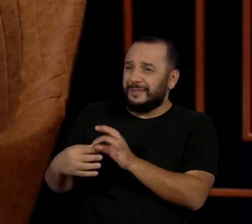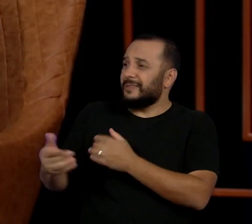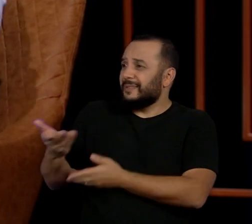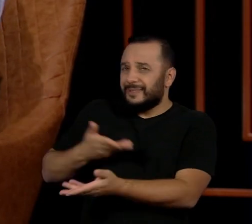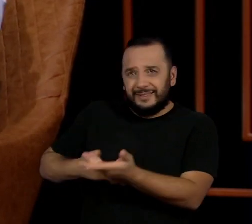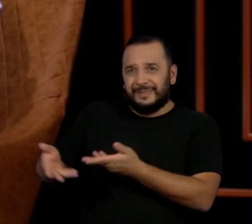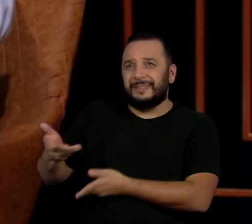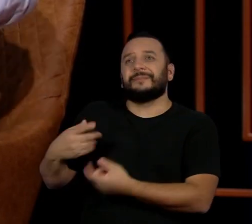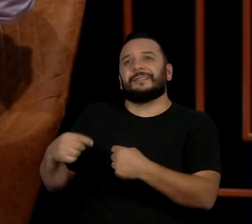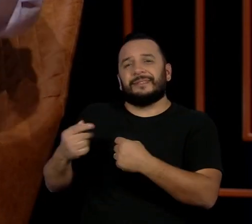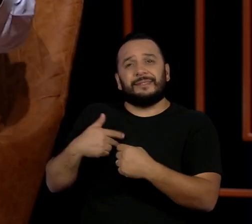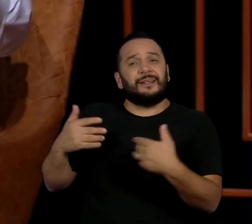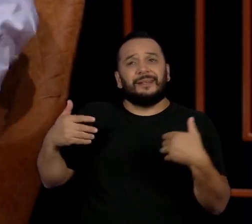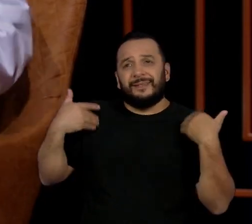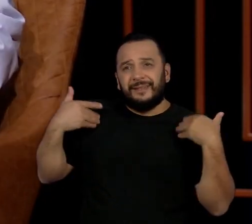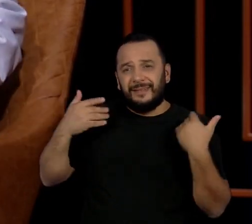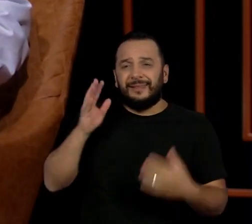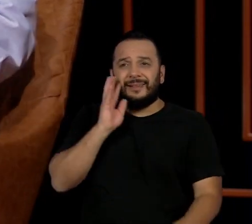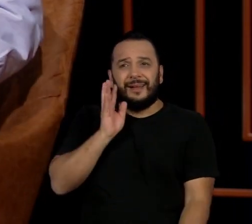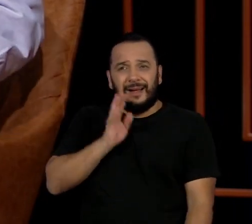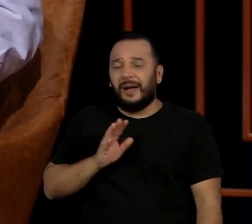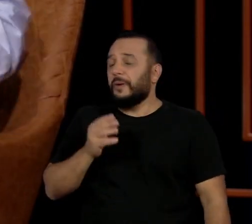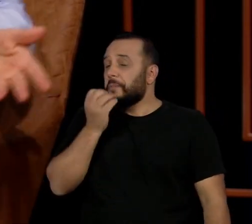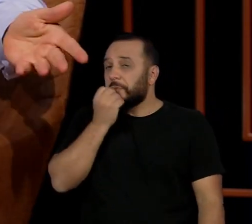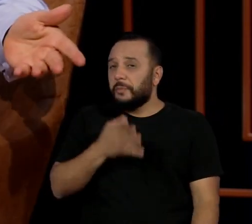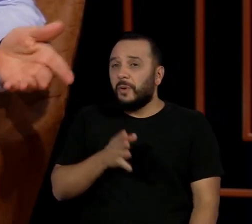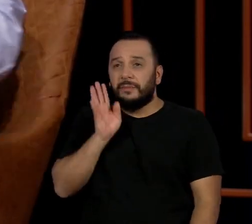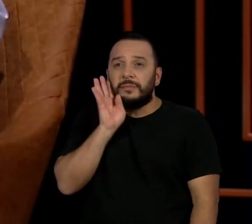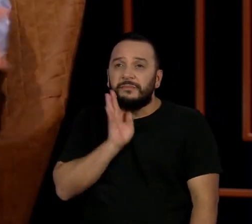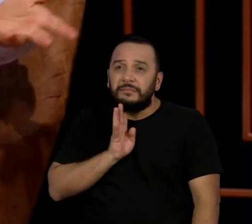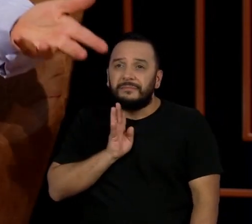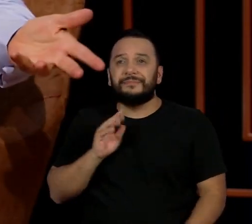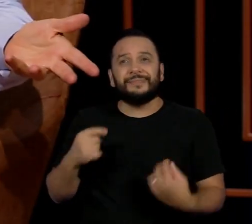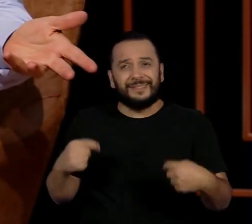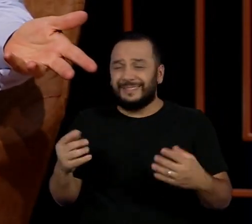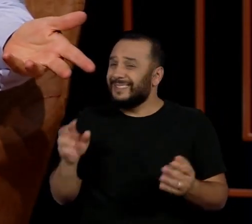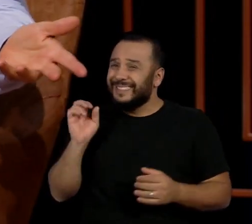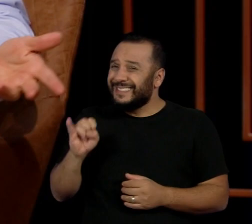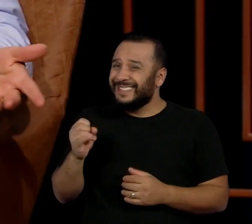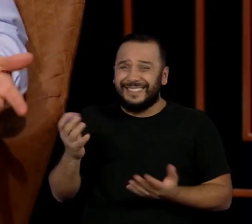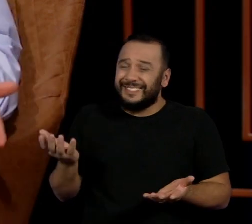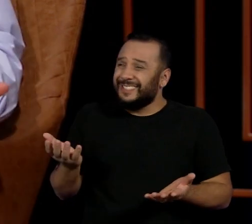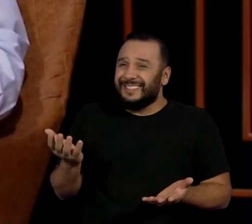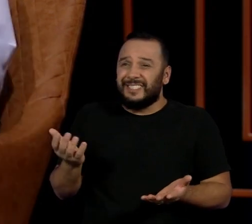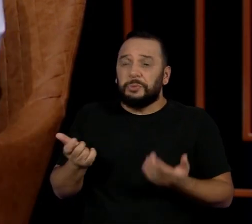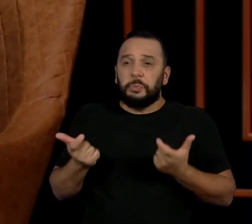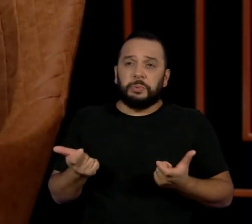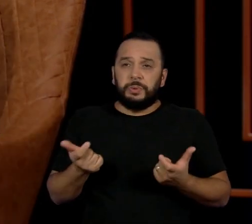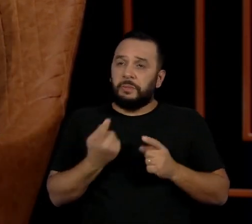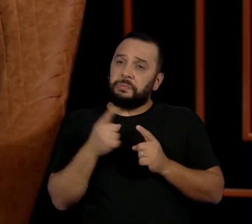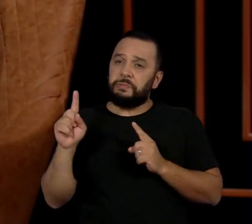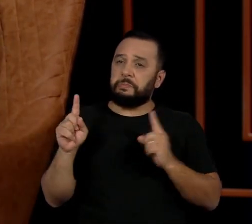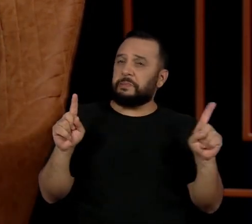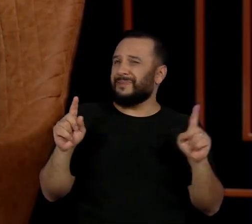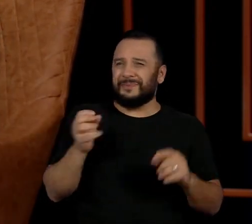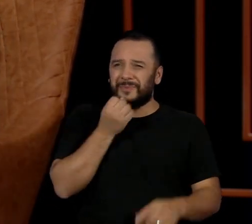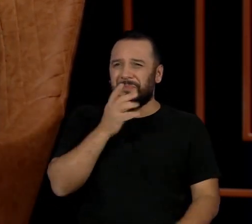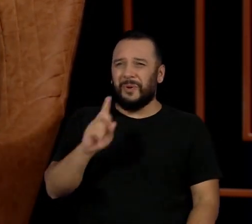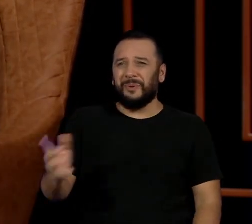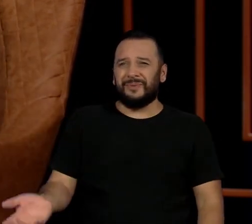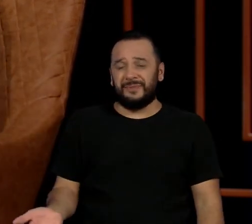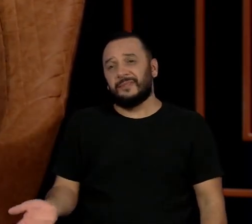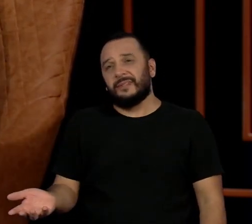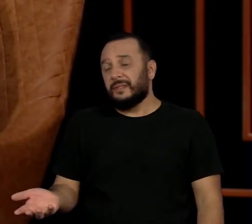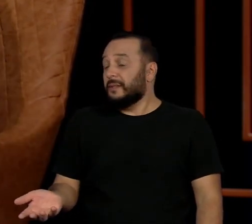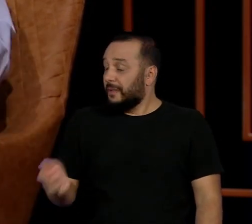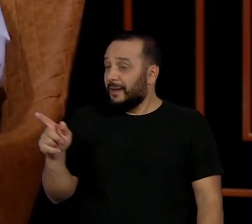tem que se dar bem, tem que ser legal, tem que ser bacana, tem que fazer a coisa andar. Senão não rola, entendeu? Letícia tem isso, Letícia é uma atriz que eu já admirava